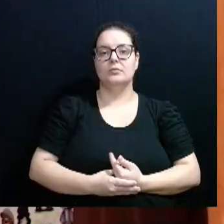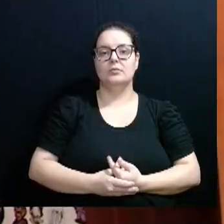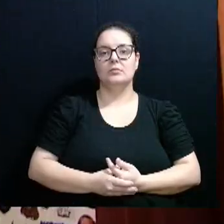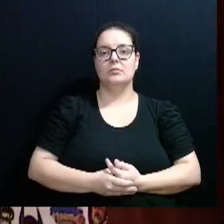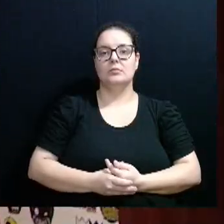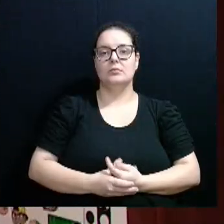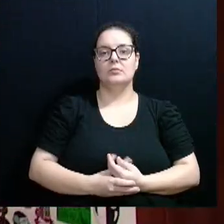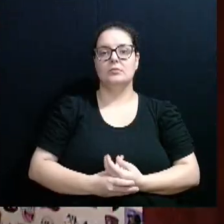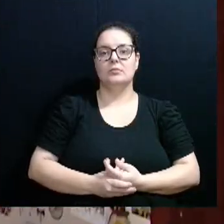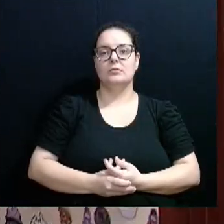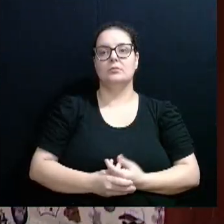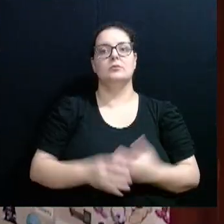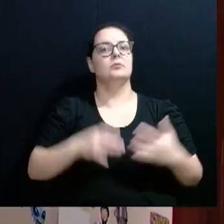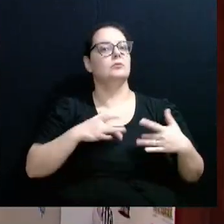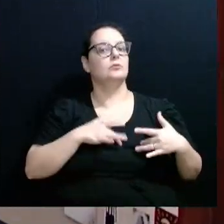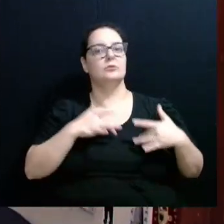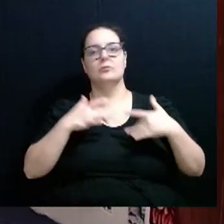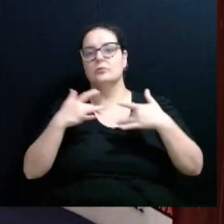doações,